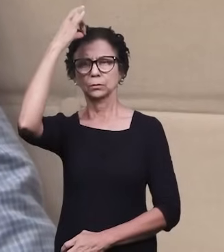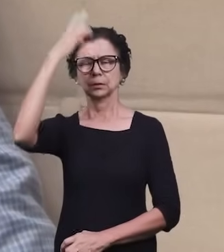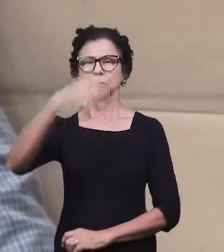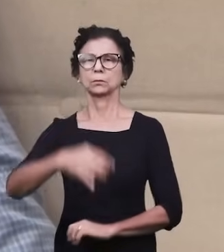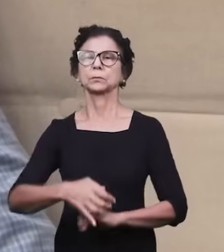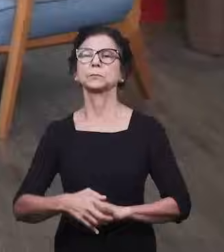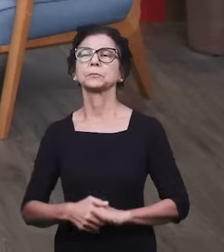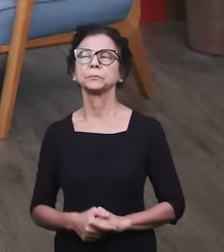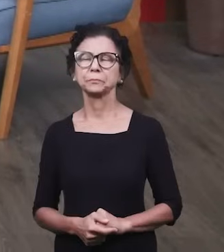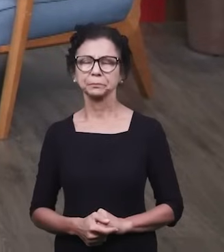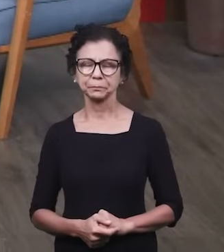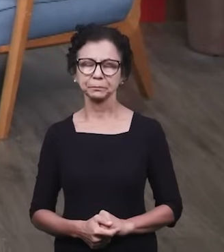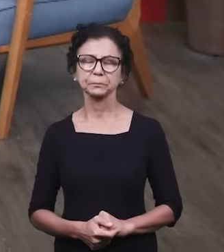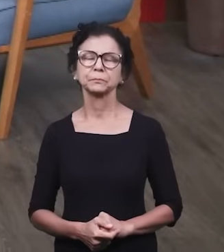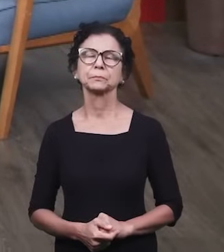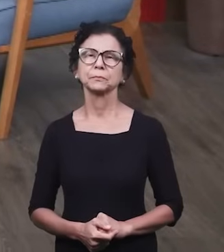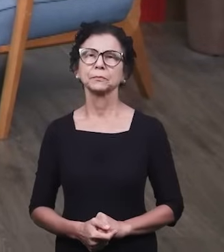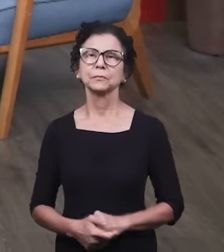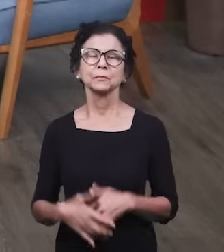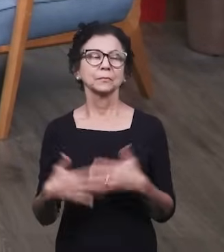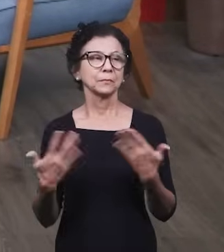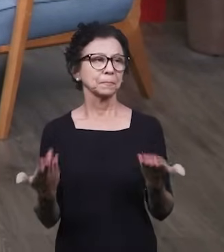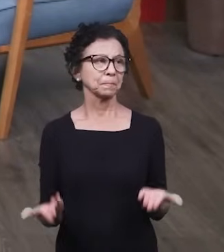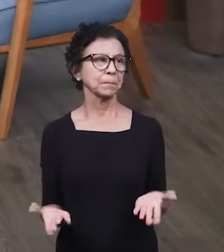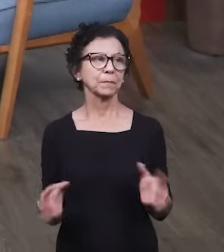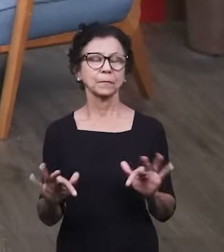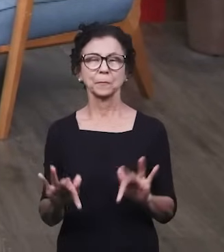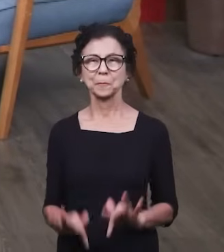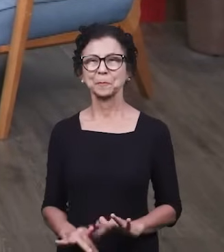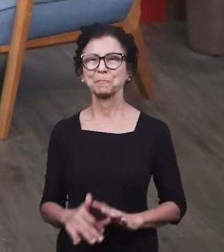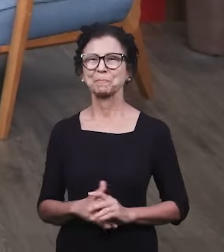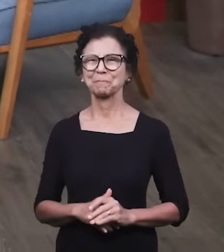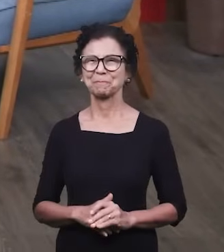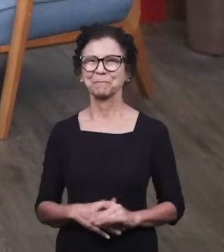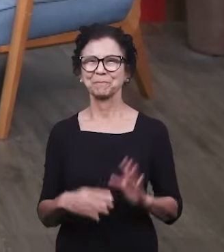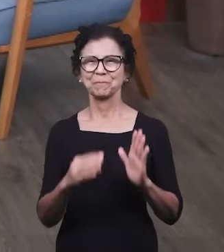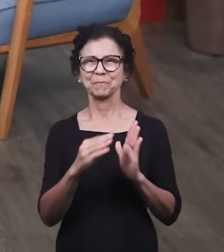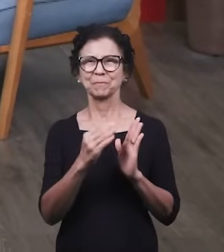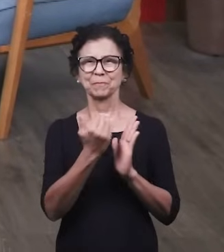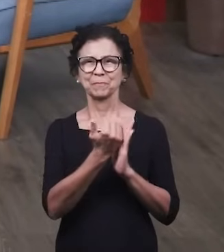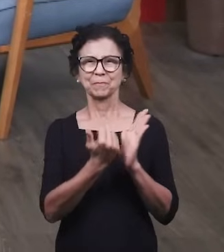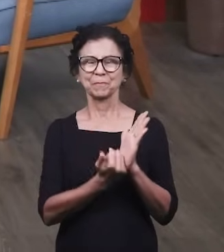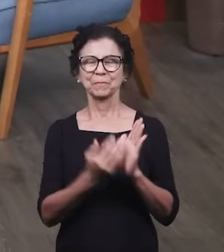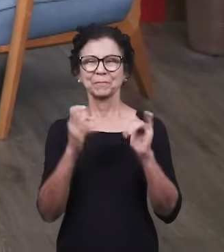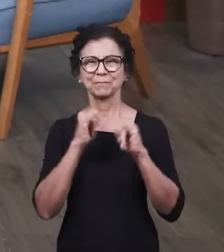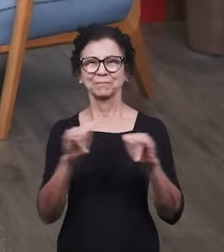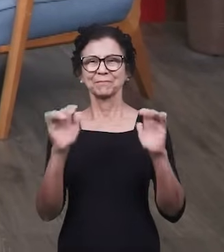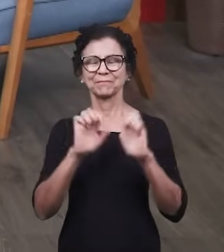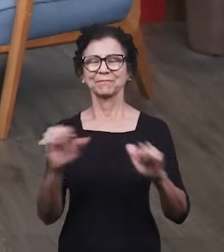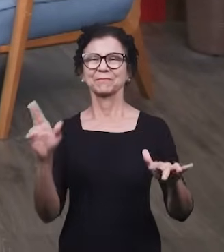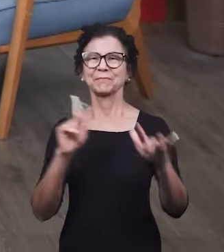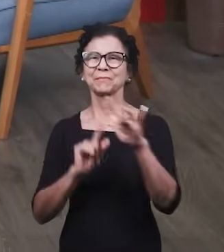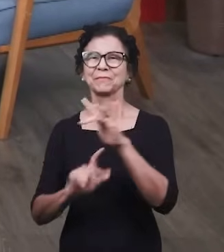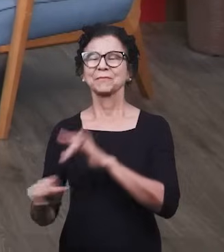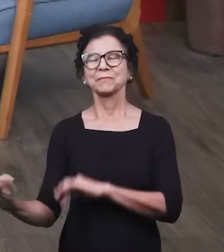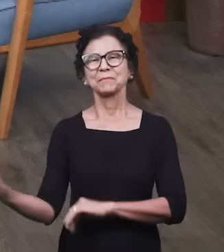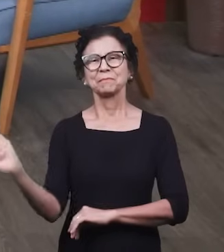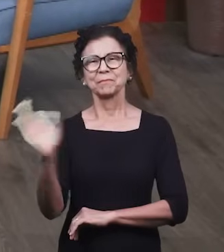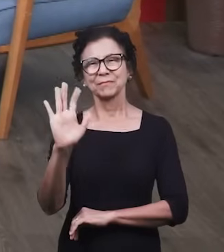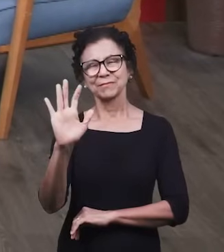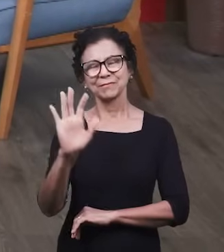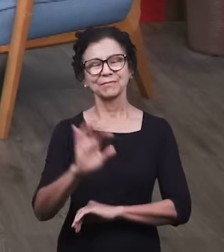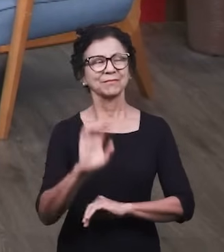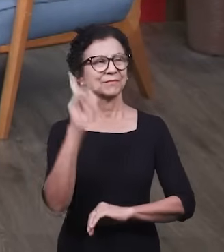Santo. Glória a Jesus. Louvado seja Amém. o nome do Senhor. Glória a Bem, Deus. a gente está chegando então ao final de mais uma edição do programa Anunciando o Evangelho Eterno.